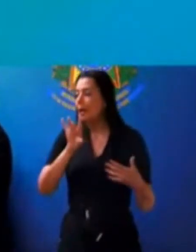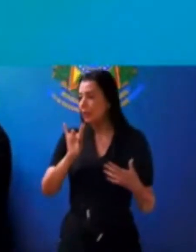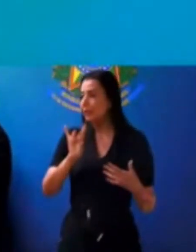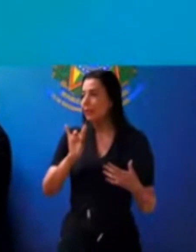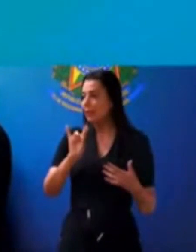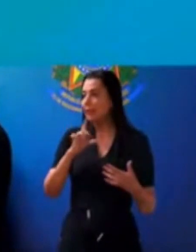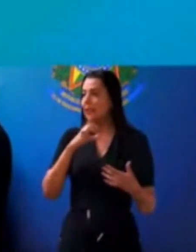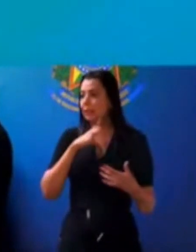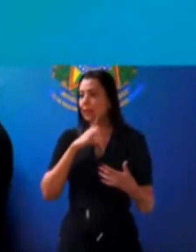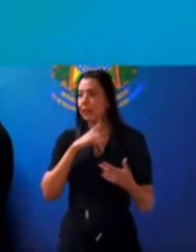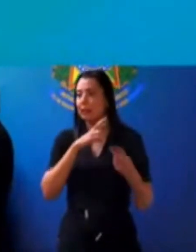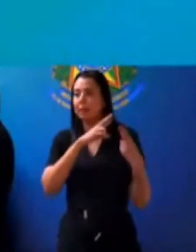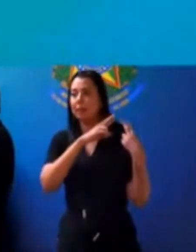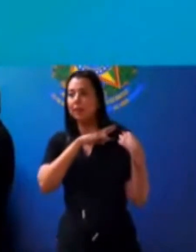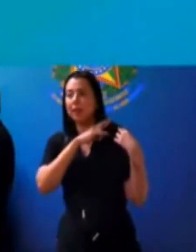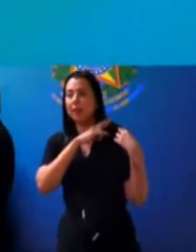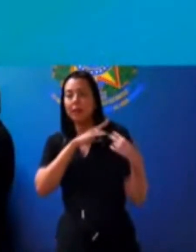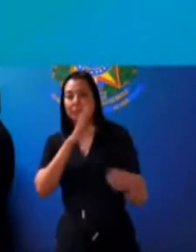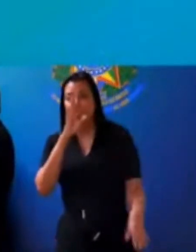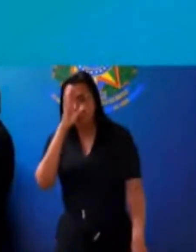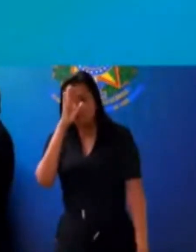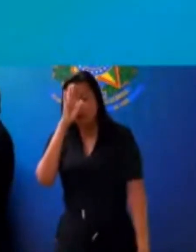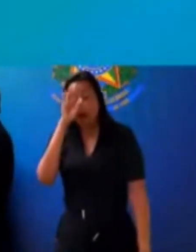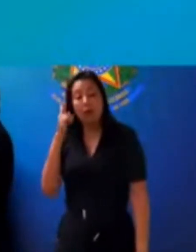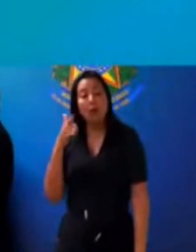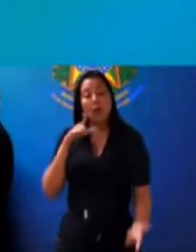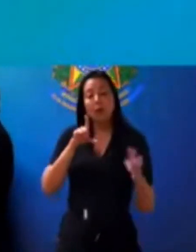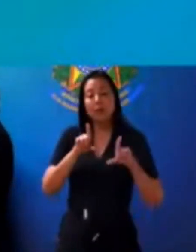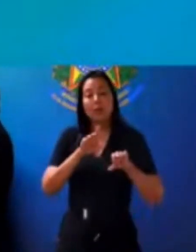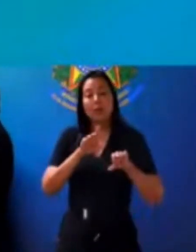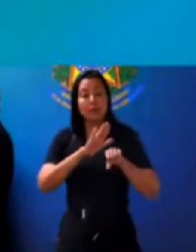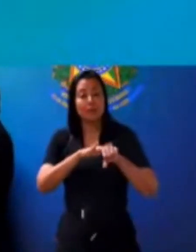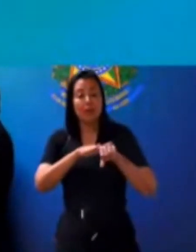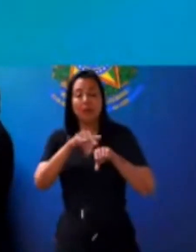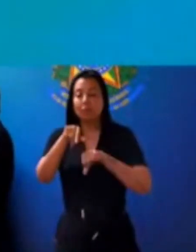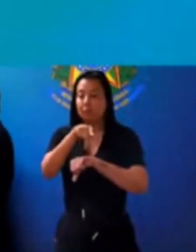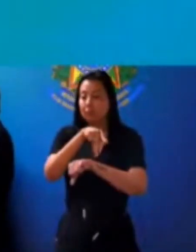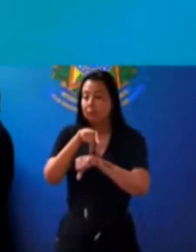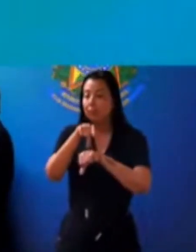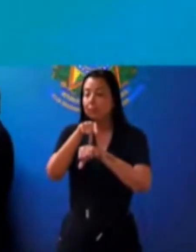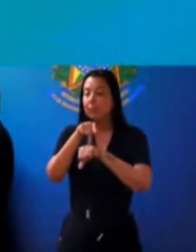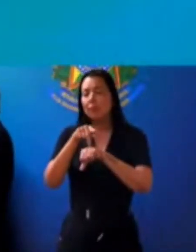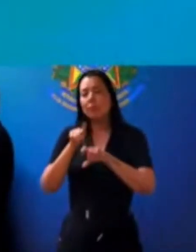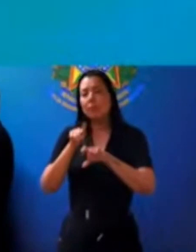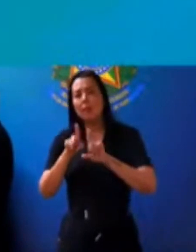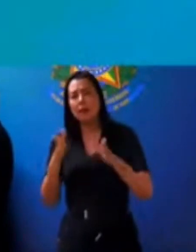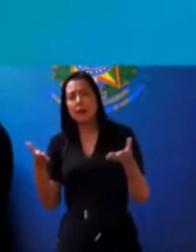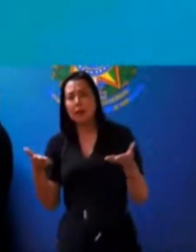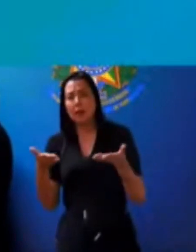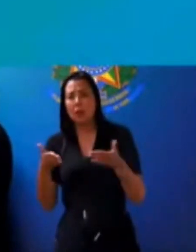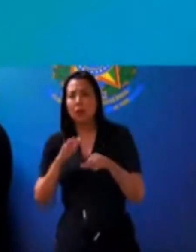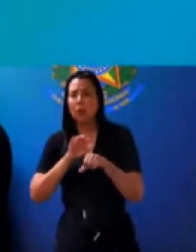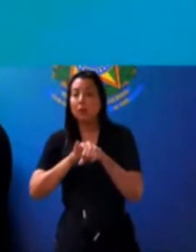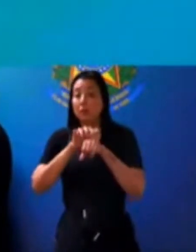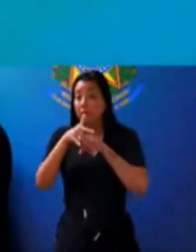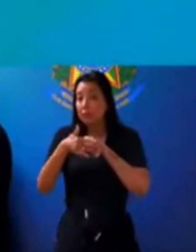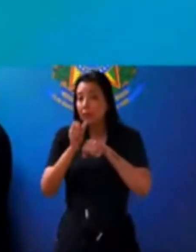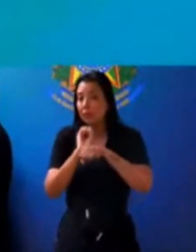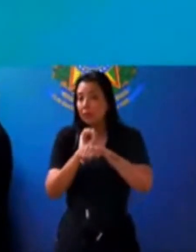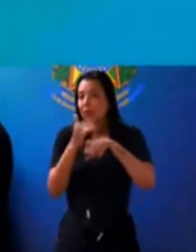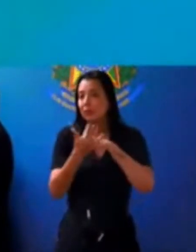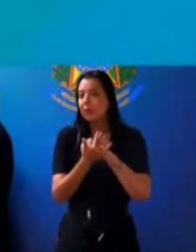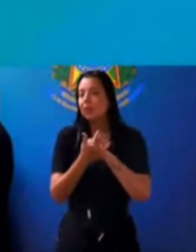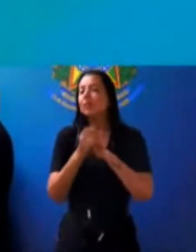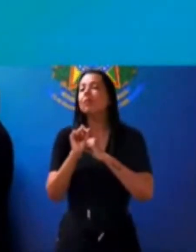tem o papel princípio de garantia autonomia do país mas o que vimos na pandemia da covid-19